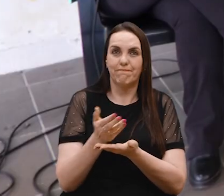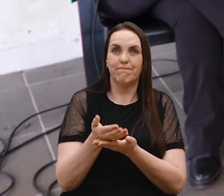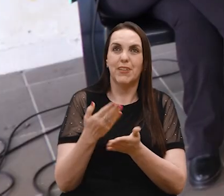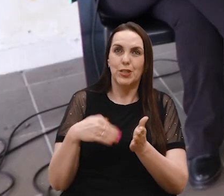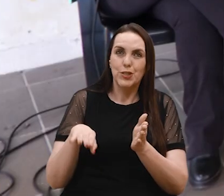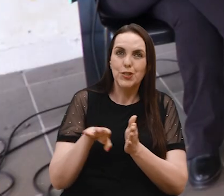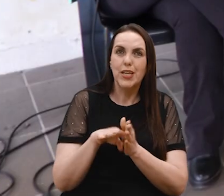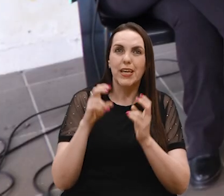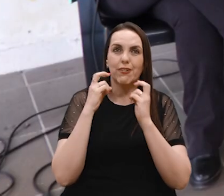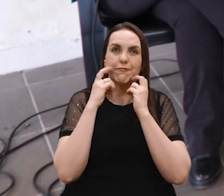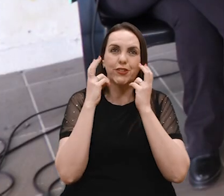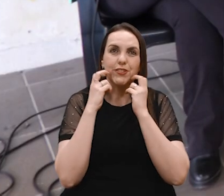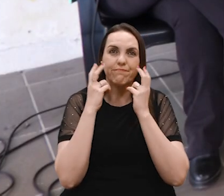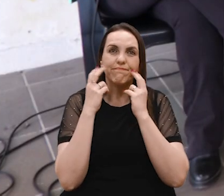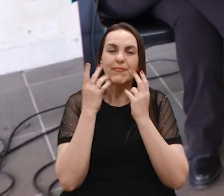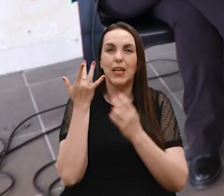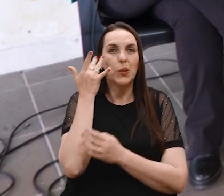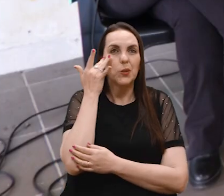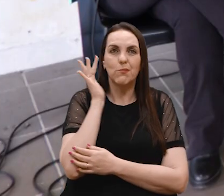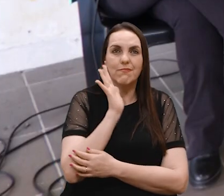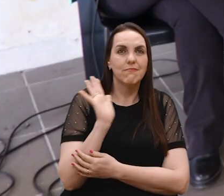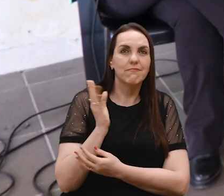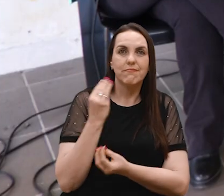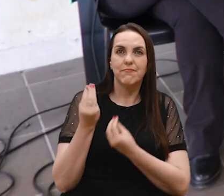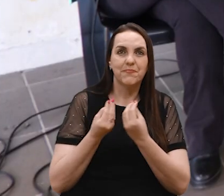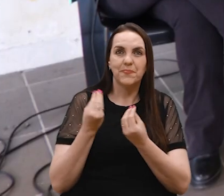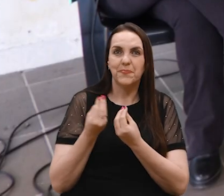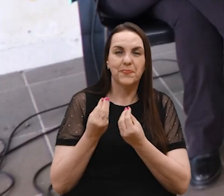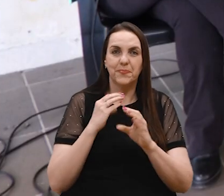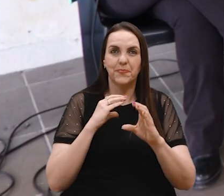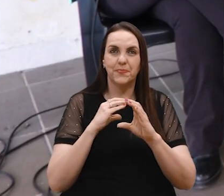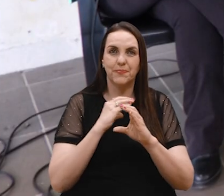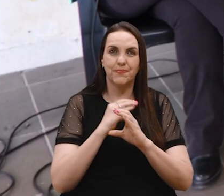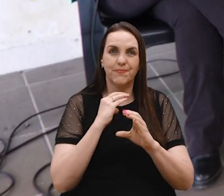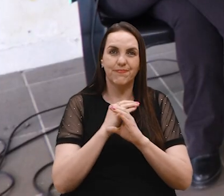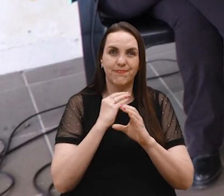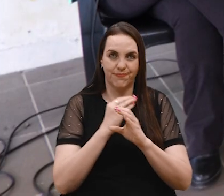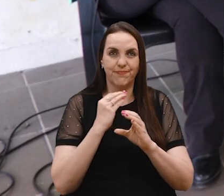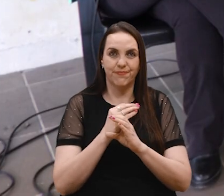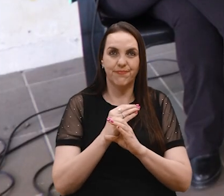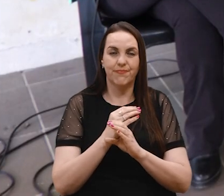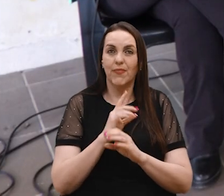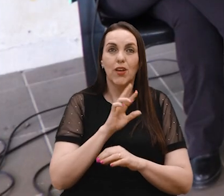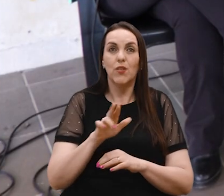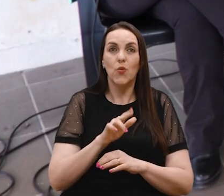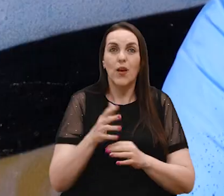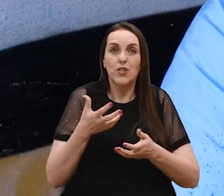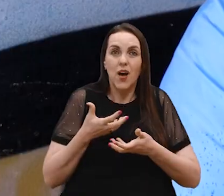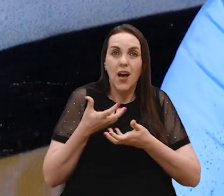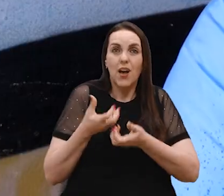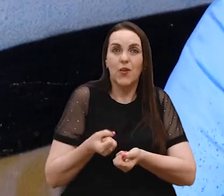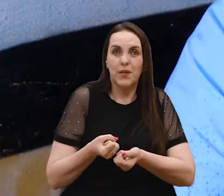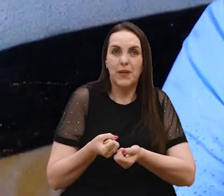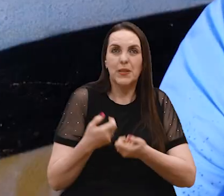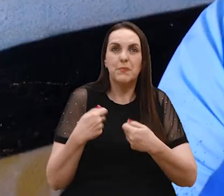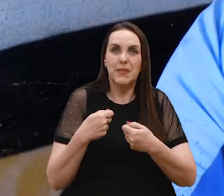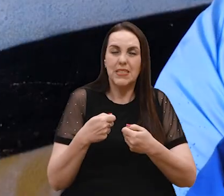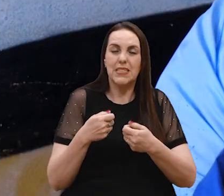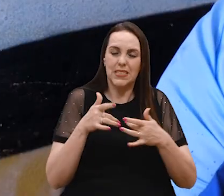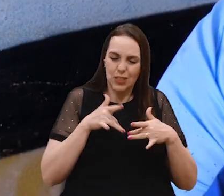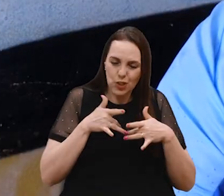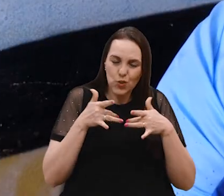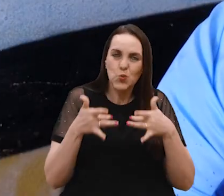eles chegam tímidos e não sabem se comunicar direito. Então, às vezes, não é só acolher. Tu tem que